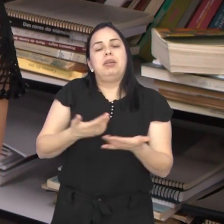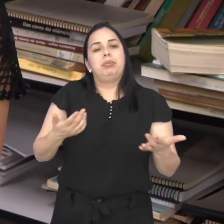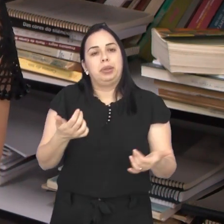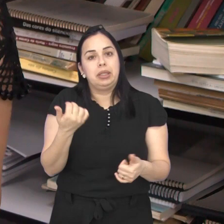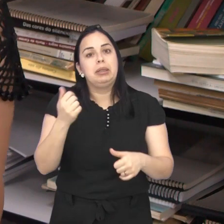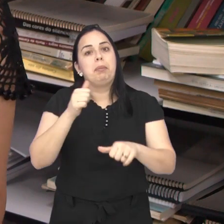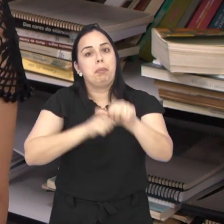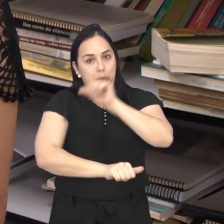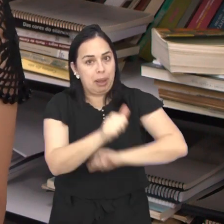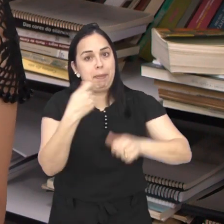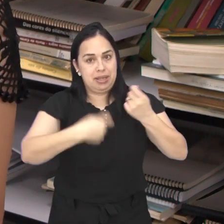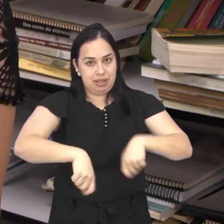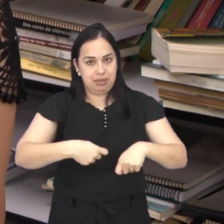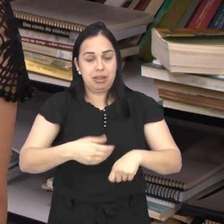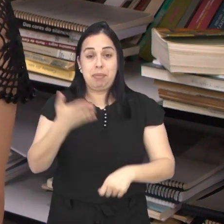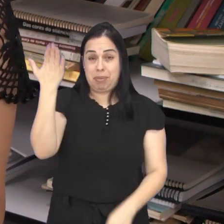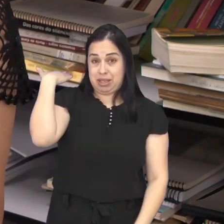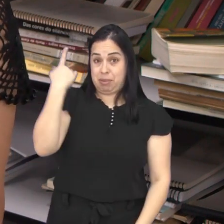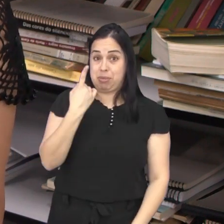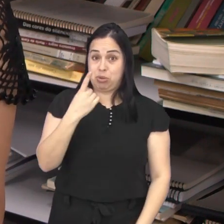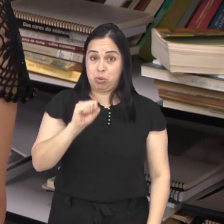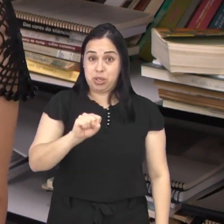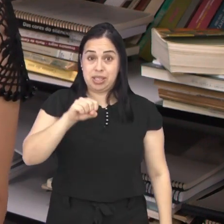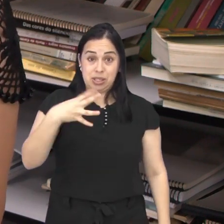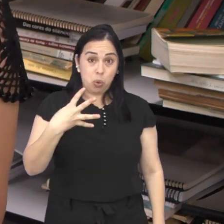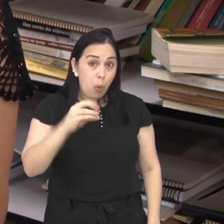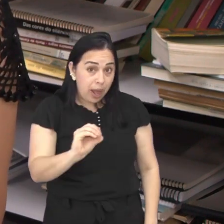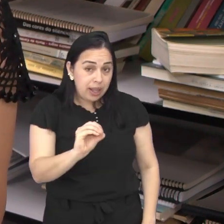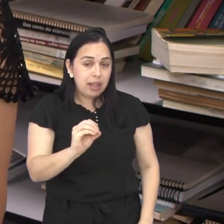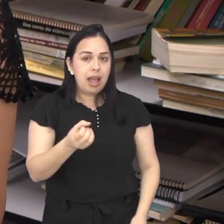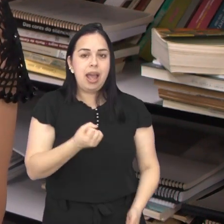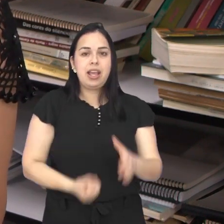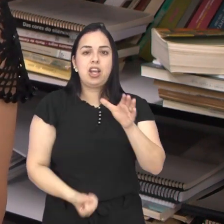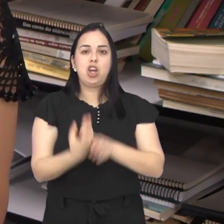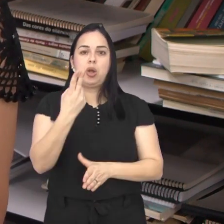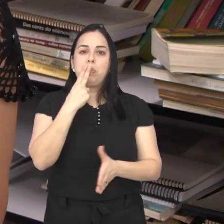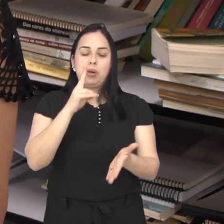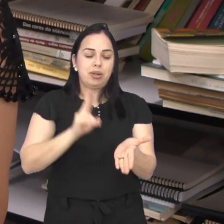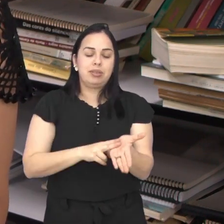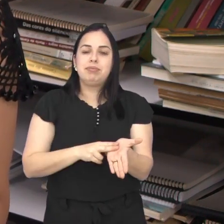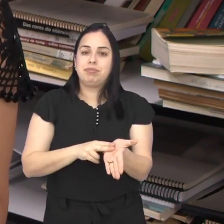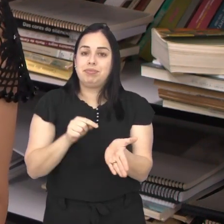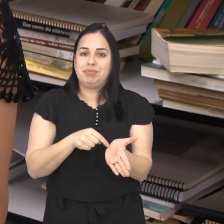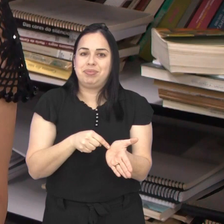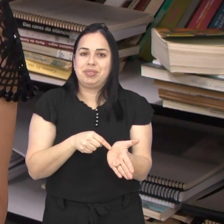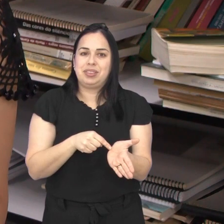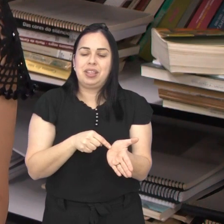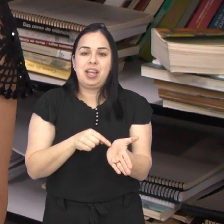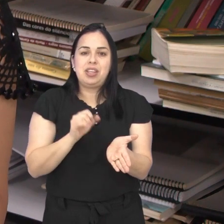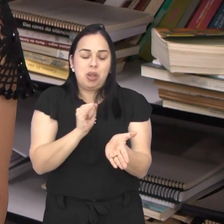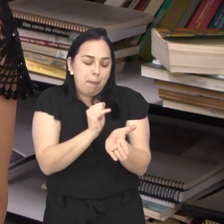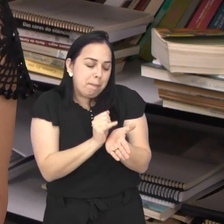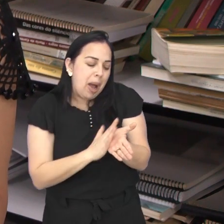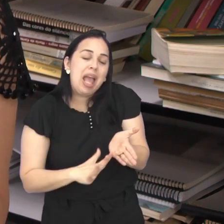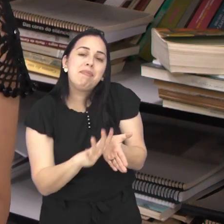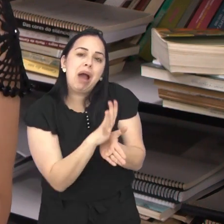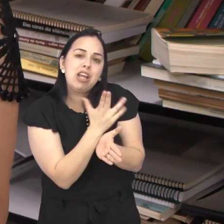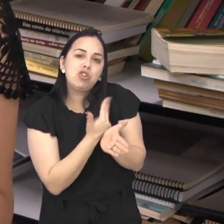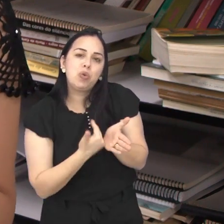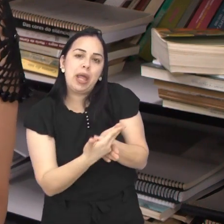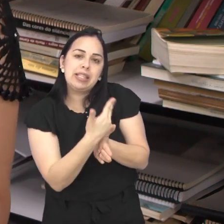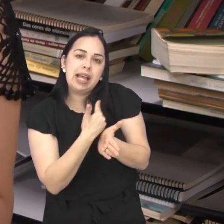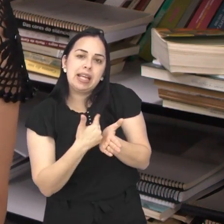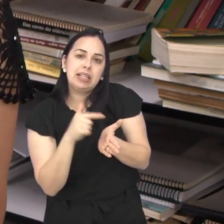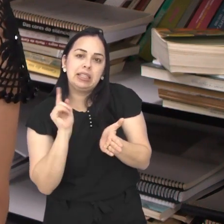queria pagar, então era preciso mudar essa situação. Então, em 1840, foi implementado o selo postal, que era nada mais do que